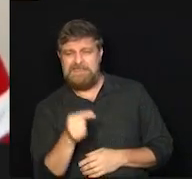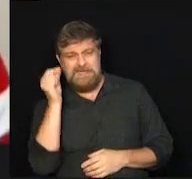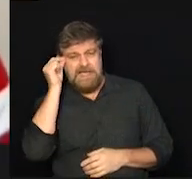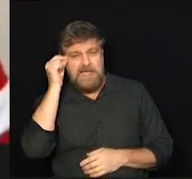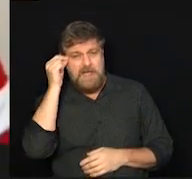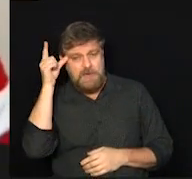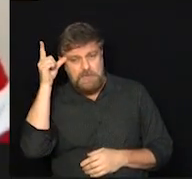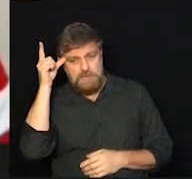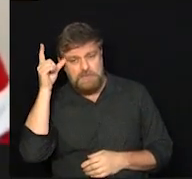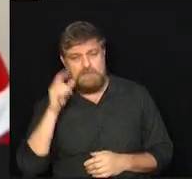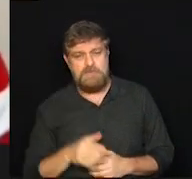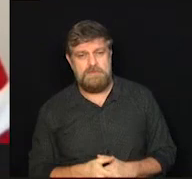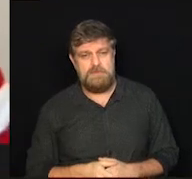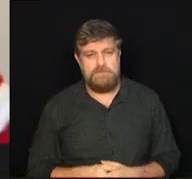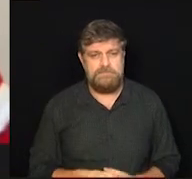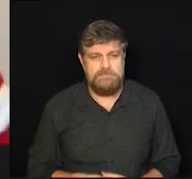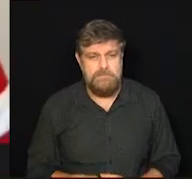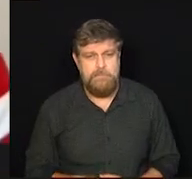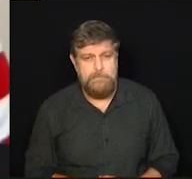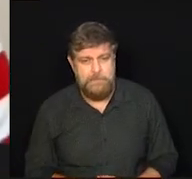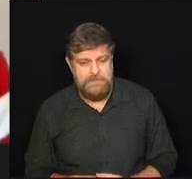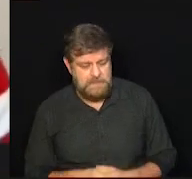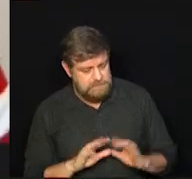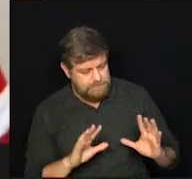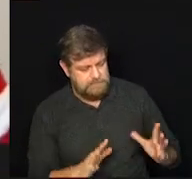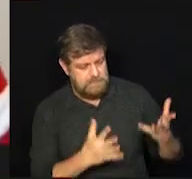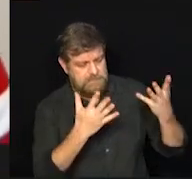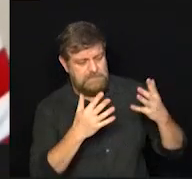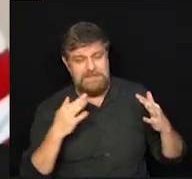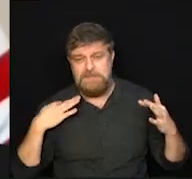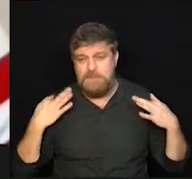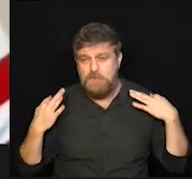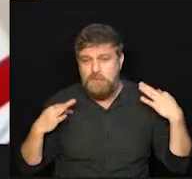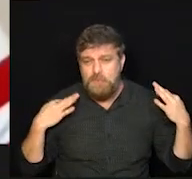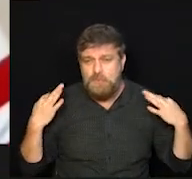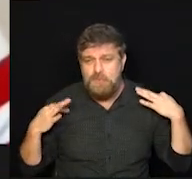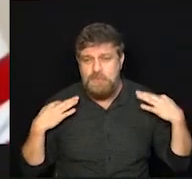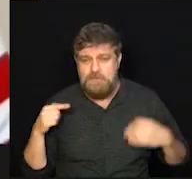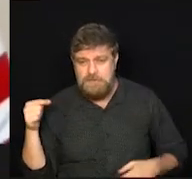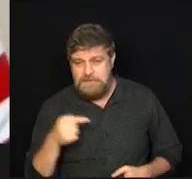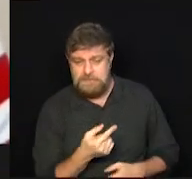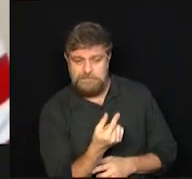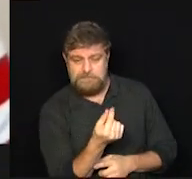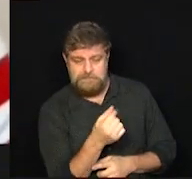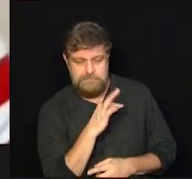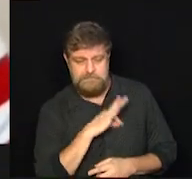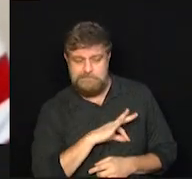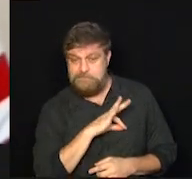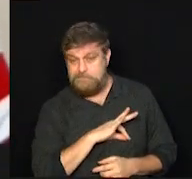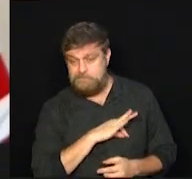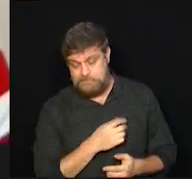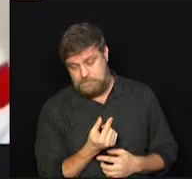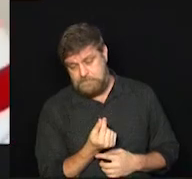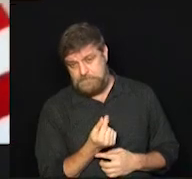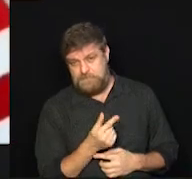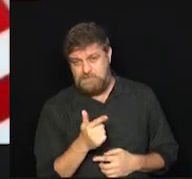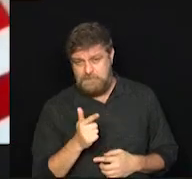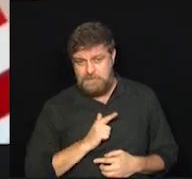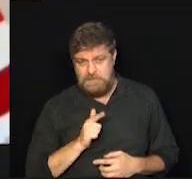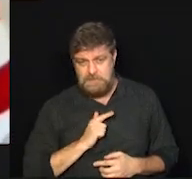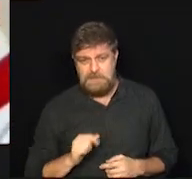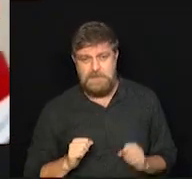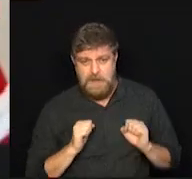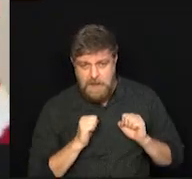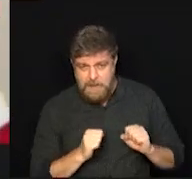cultura que acho que o evento eo turismo todas essas atividades geram né nesses negócios